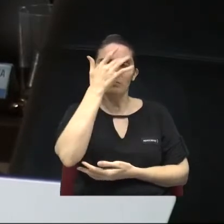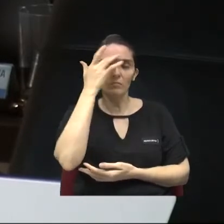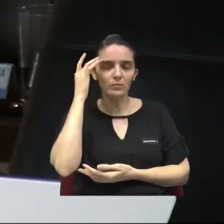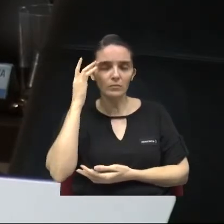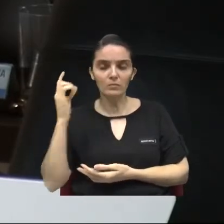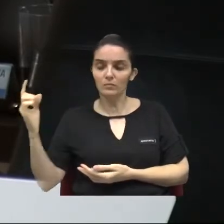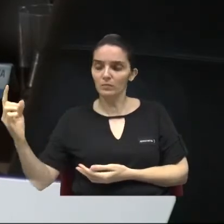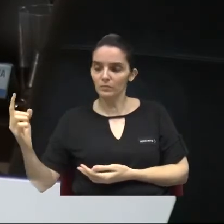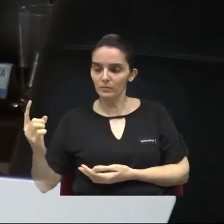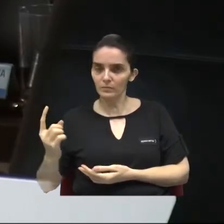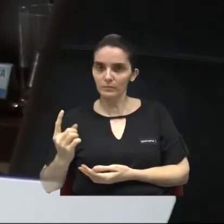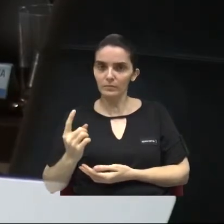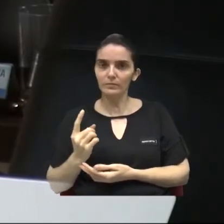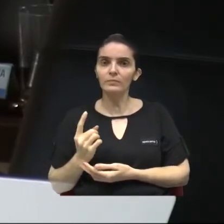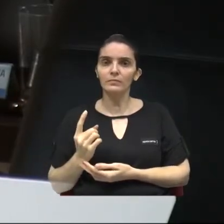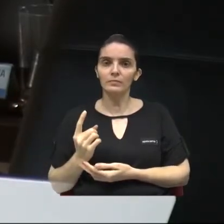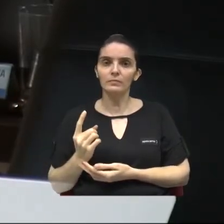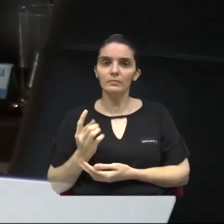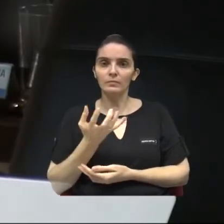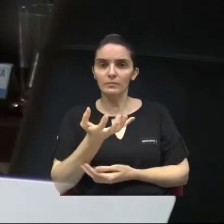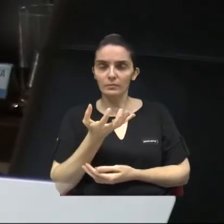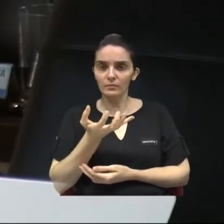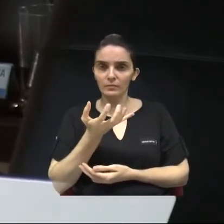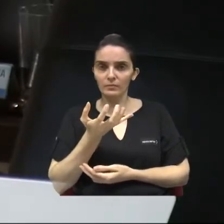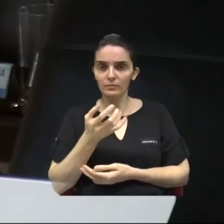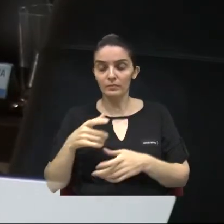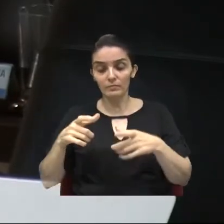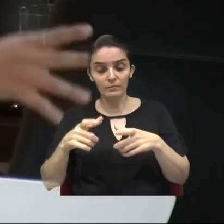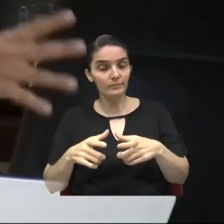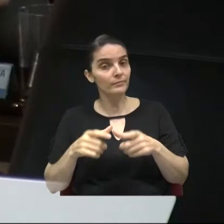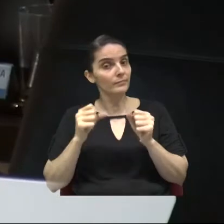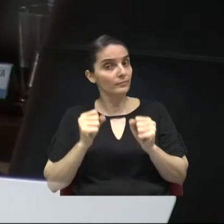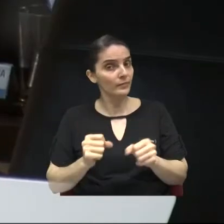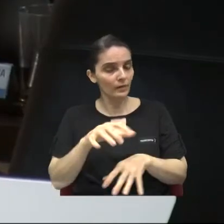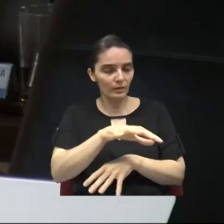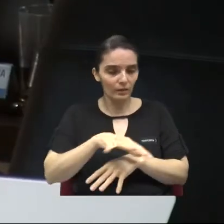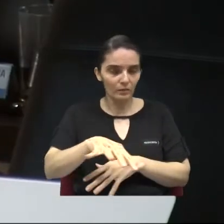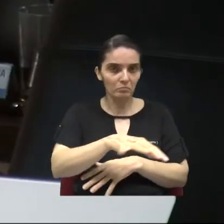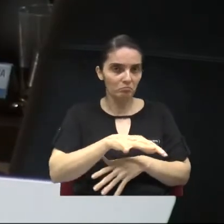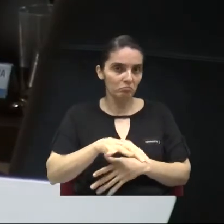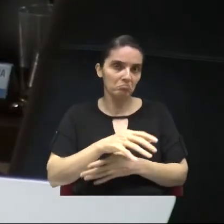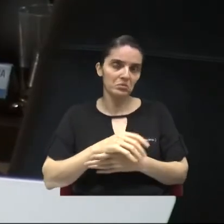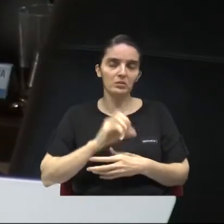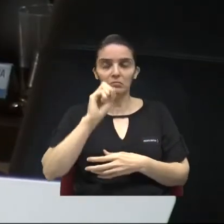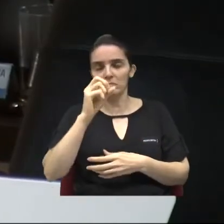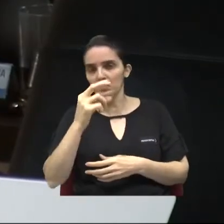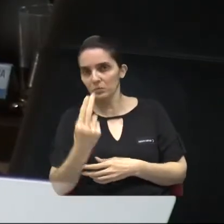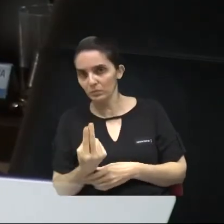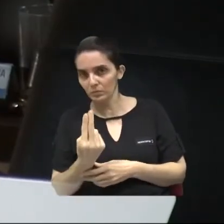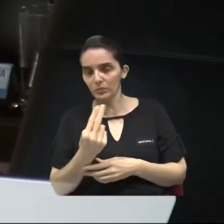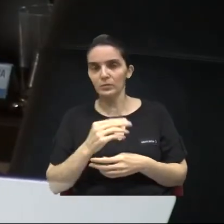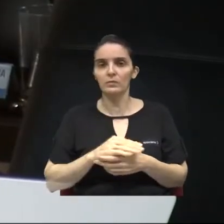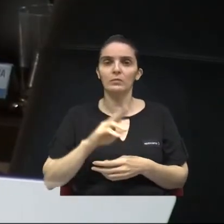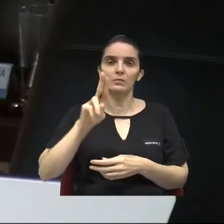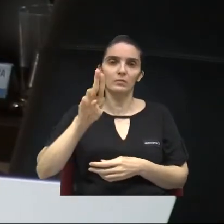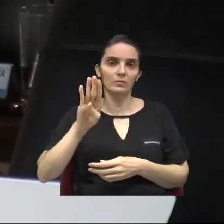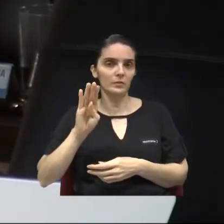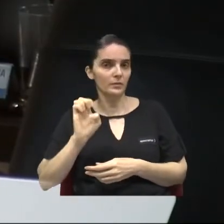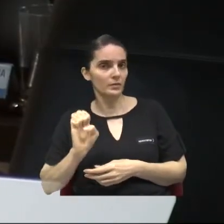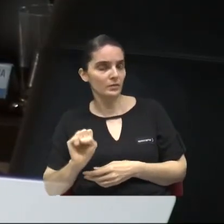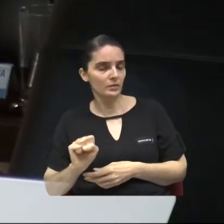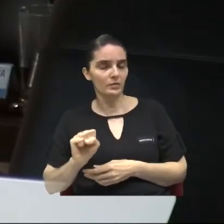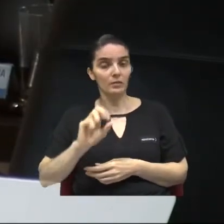o gabinete e quis colocar, aqui poderia ser uma pracinha, aqui poderia ser uma UBS,